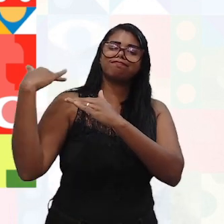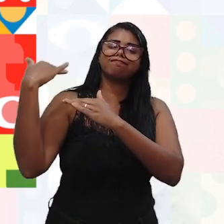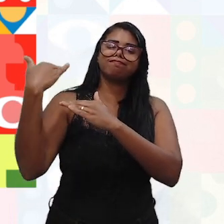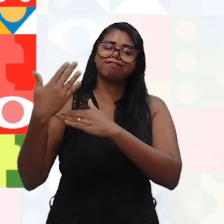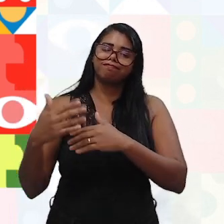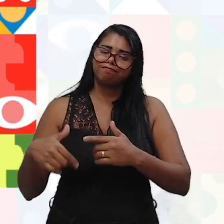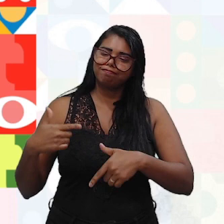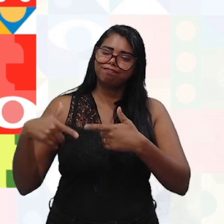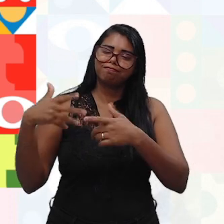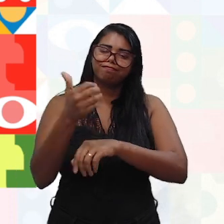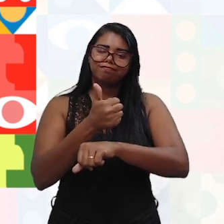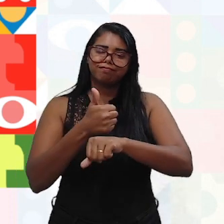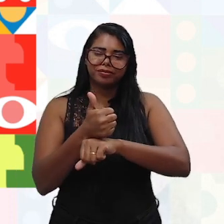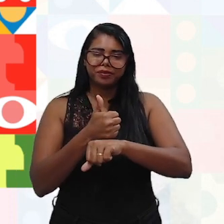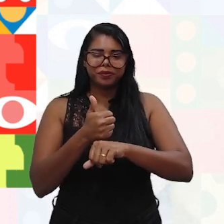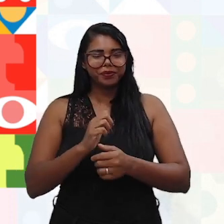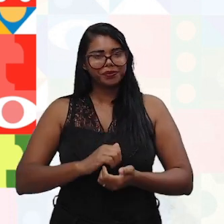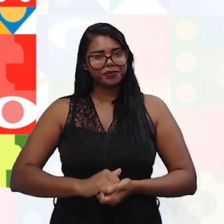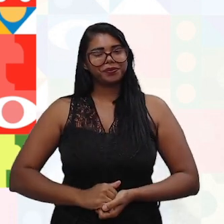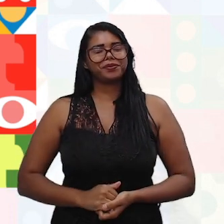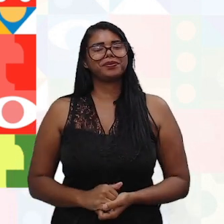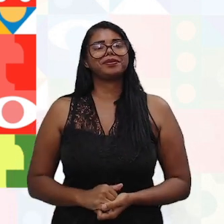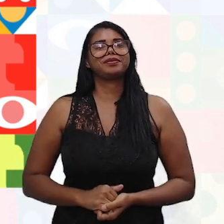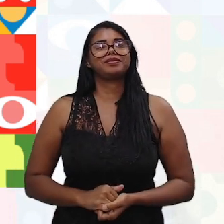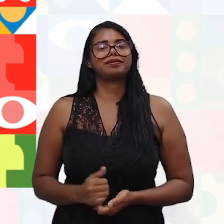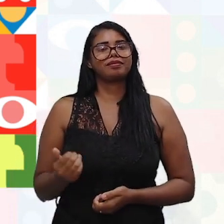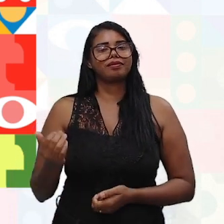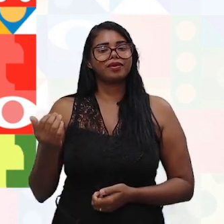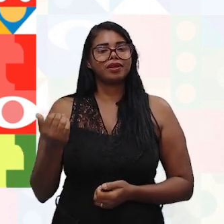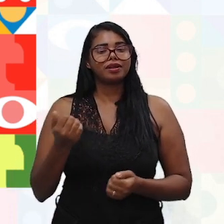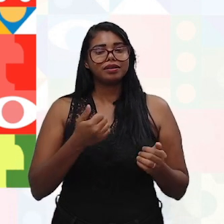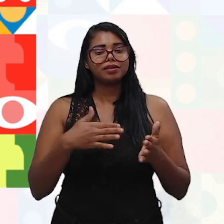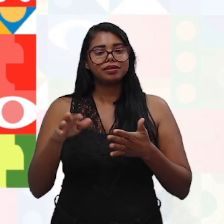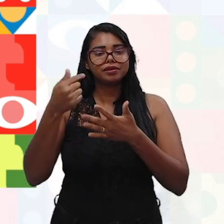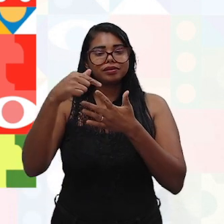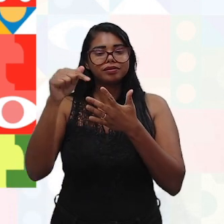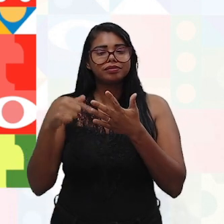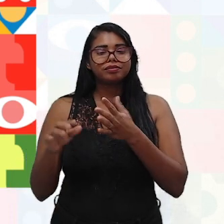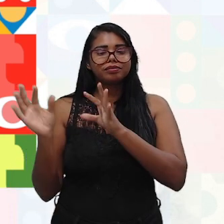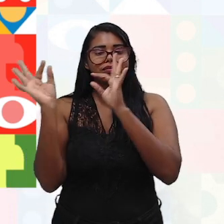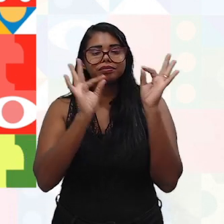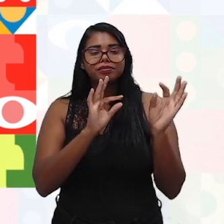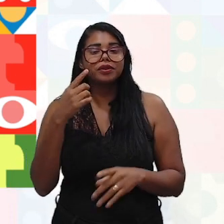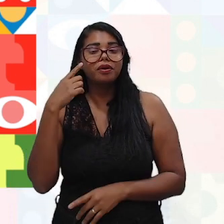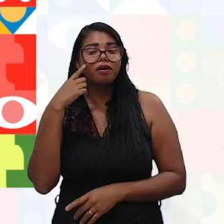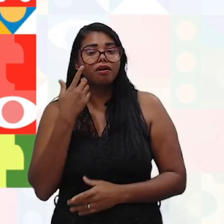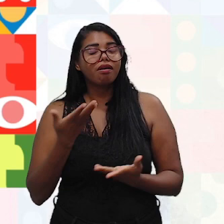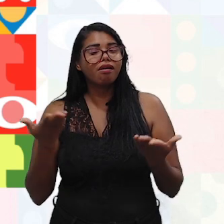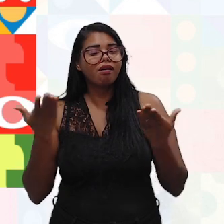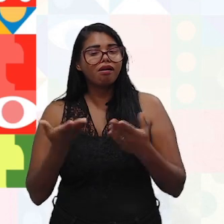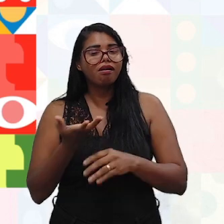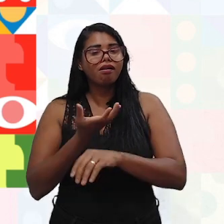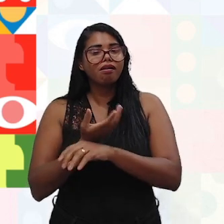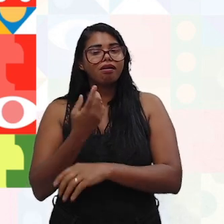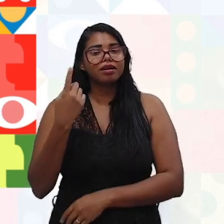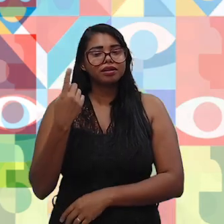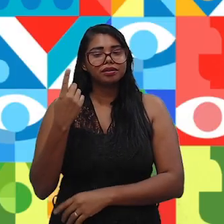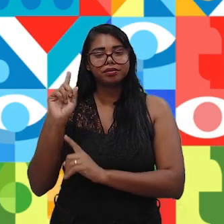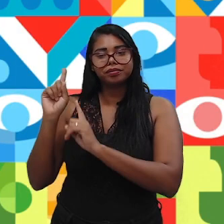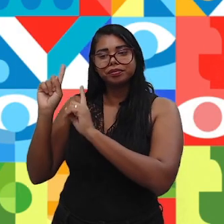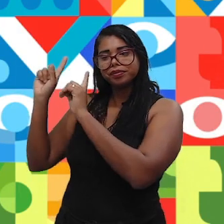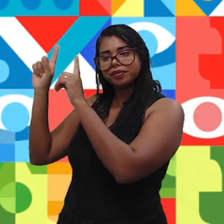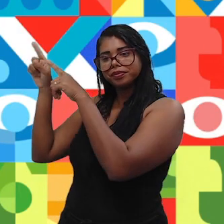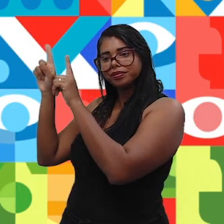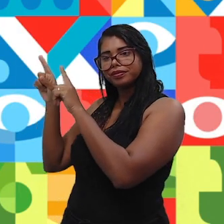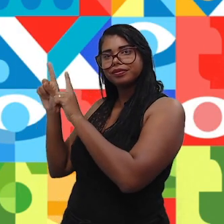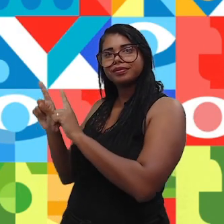mercado profissional, tá bom? Então, seguindo, o que é que a gente vai ver aqui nesta unidade 1? A gente vai